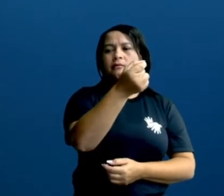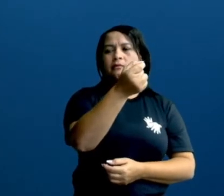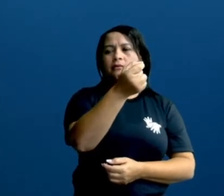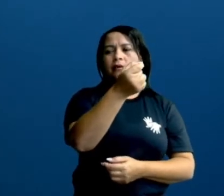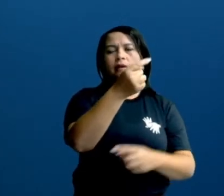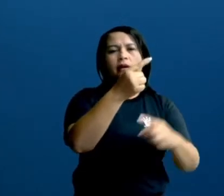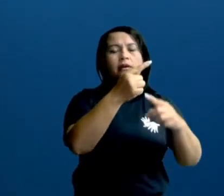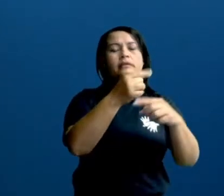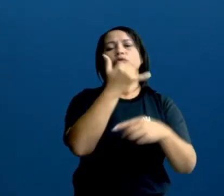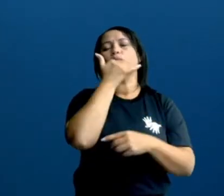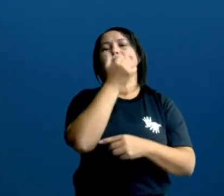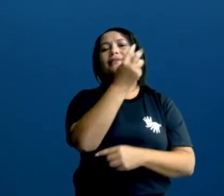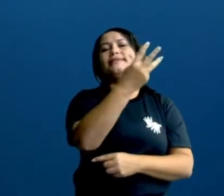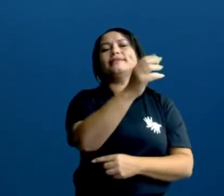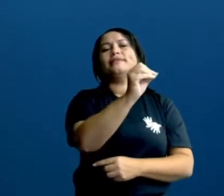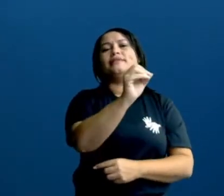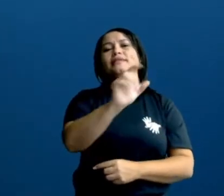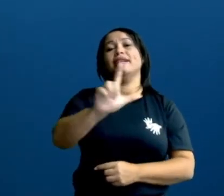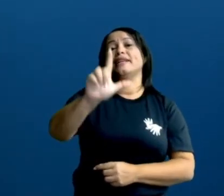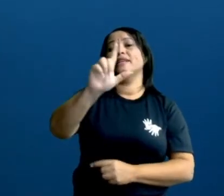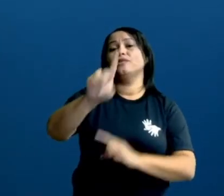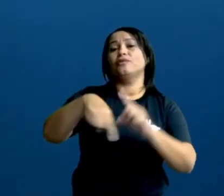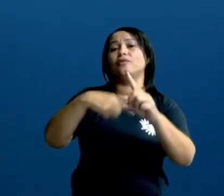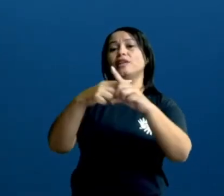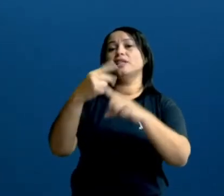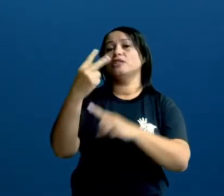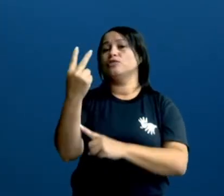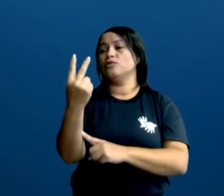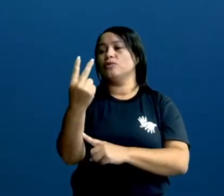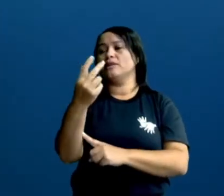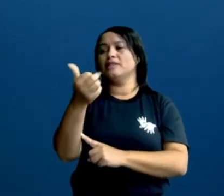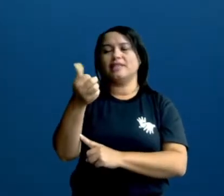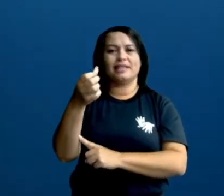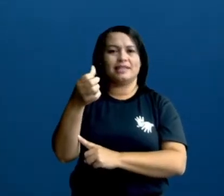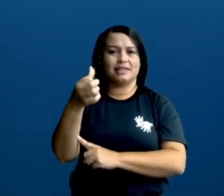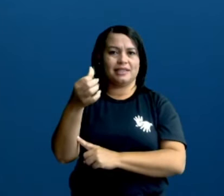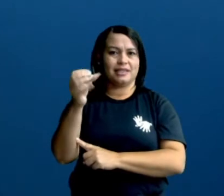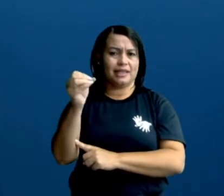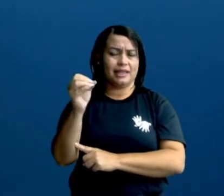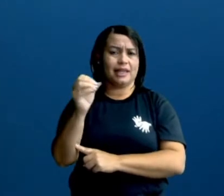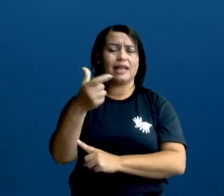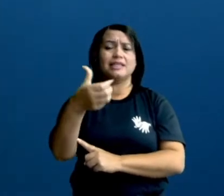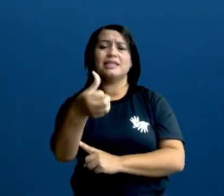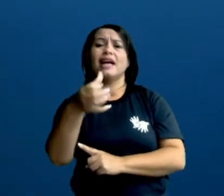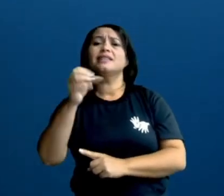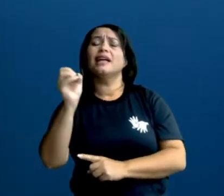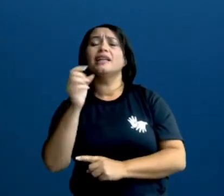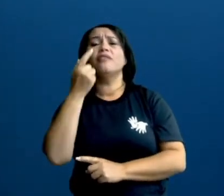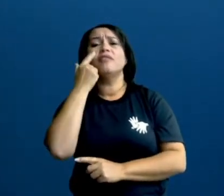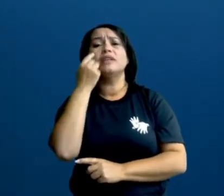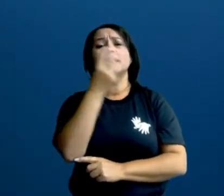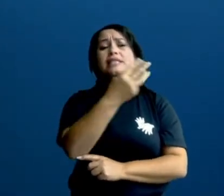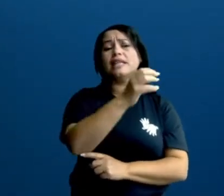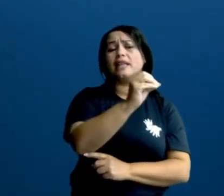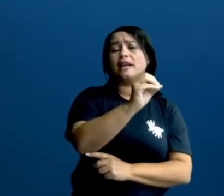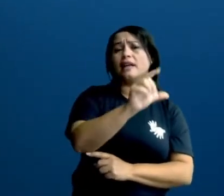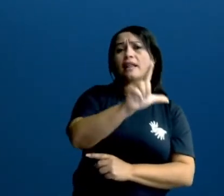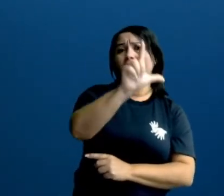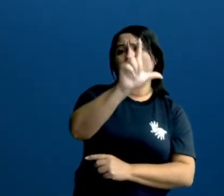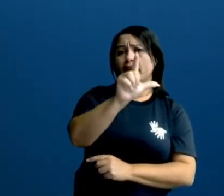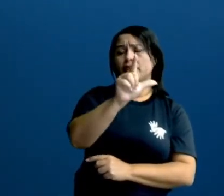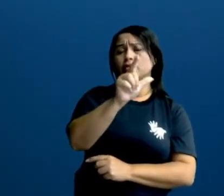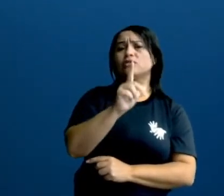30 litros vezes 2, 60, né? Isso, se em 30 litros ele gastou com